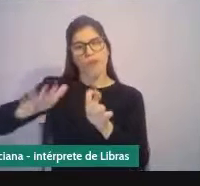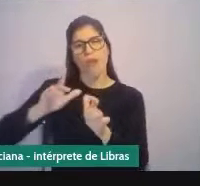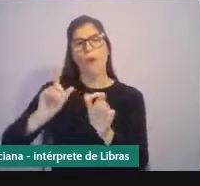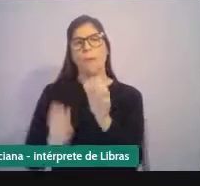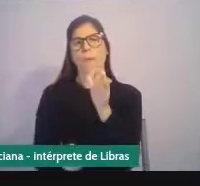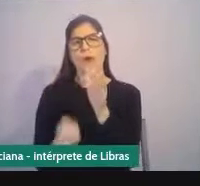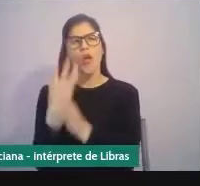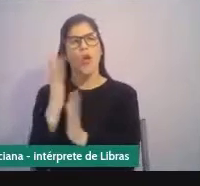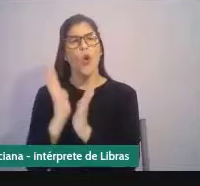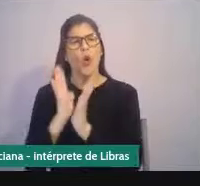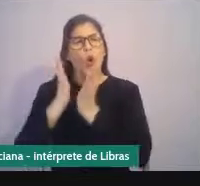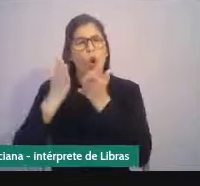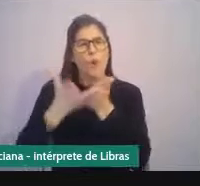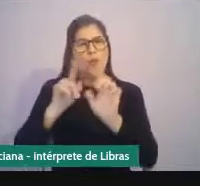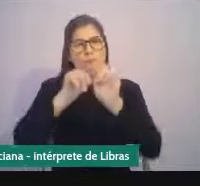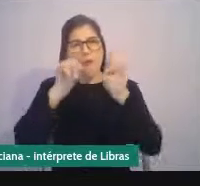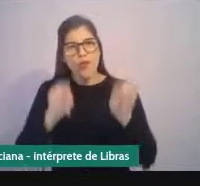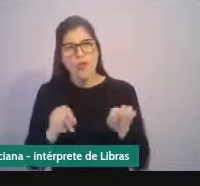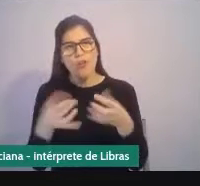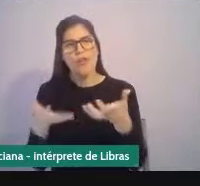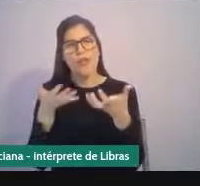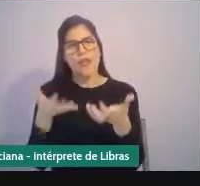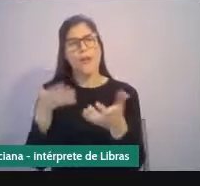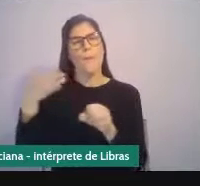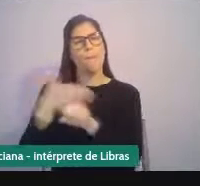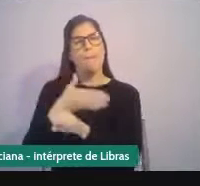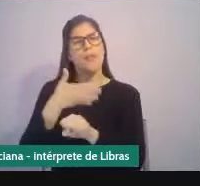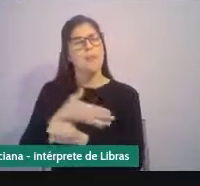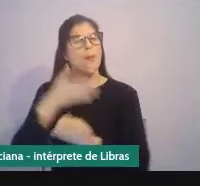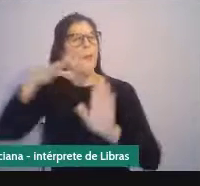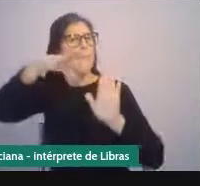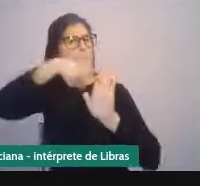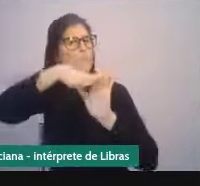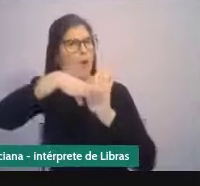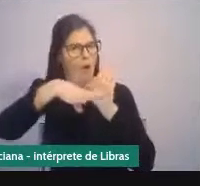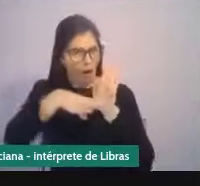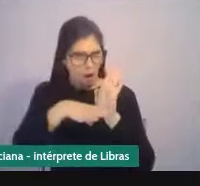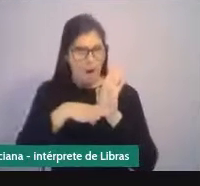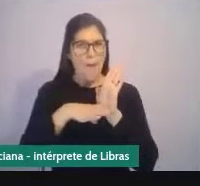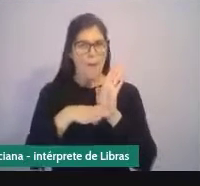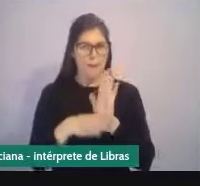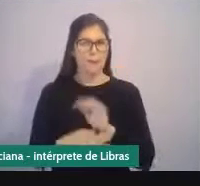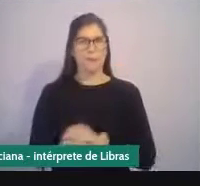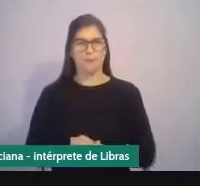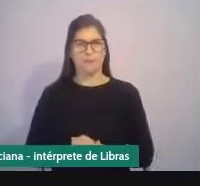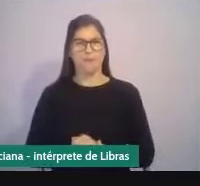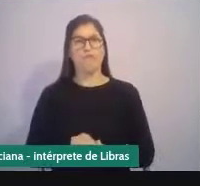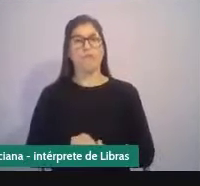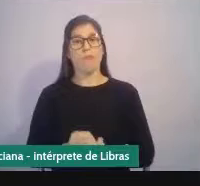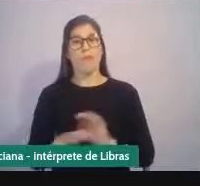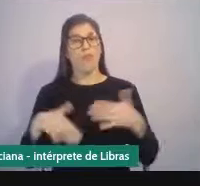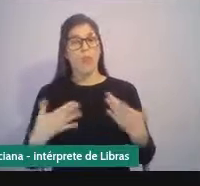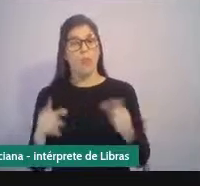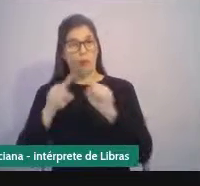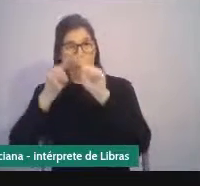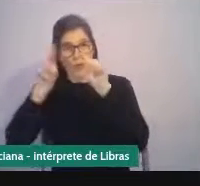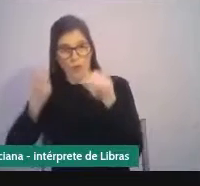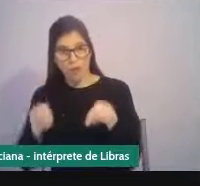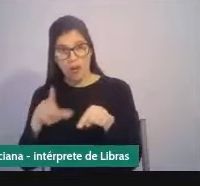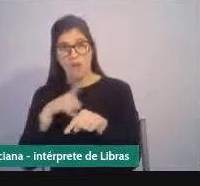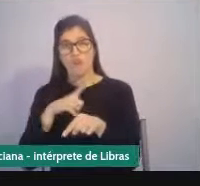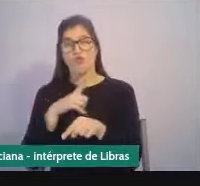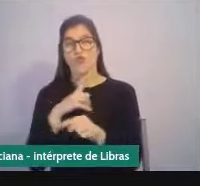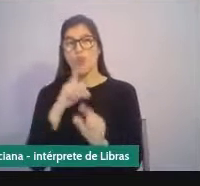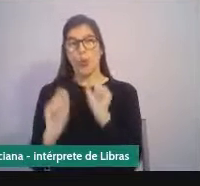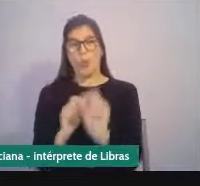que estavam interessados em se envolver com o programa. E esses servidores, eles contaram com 3